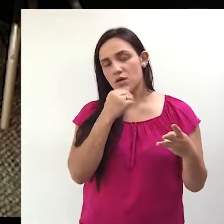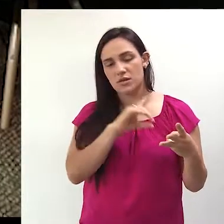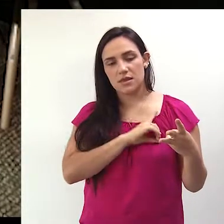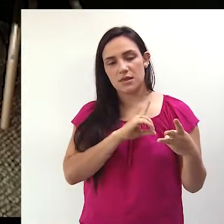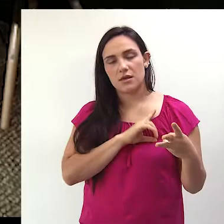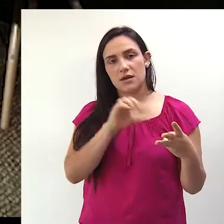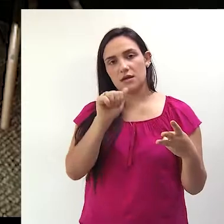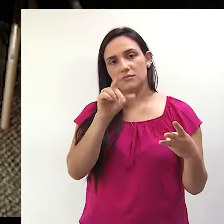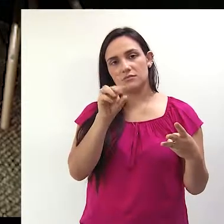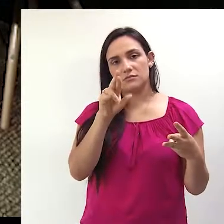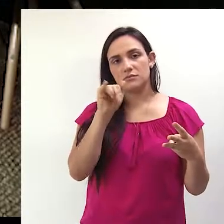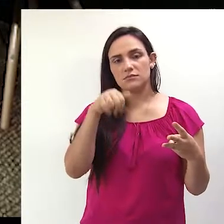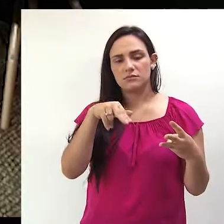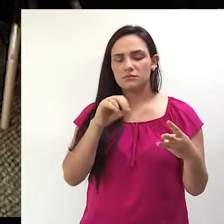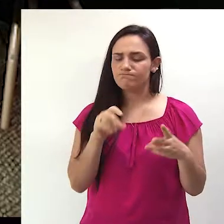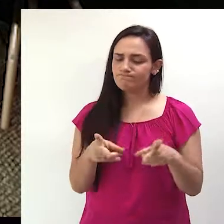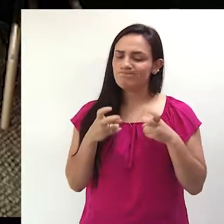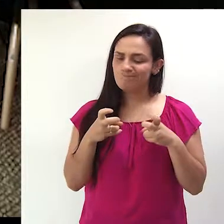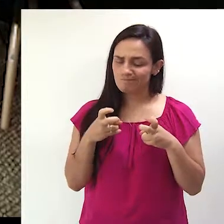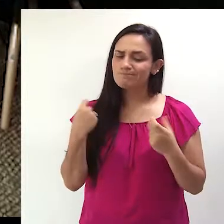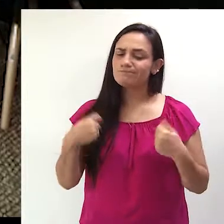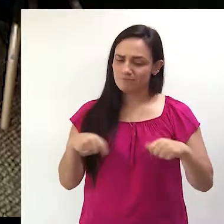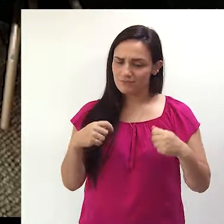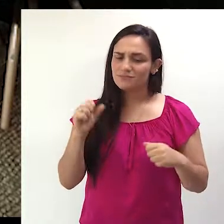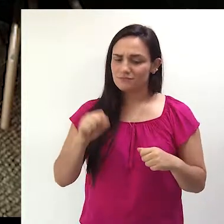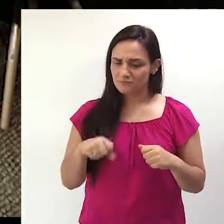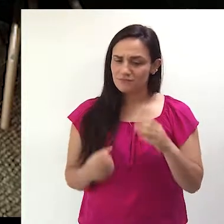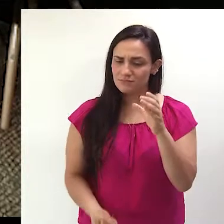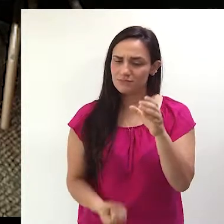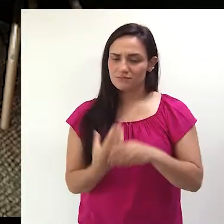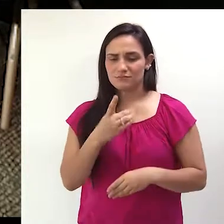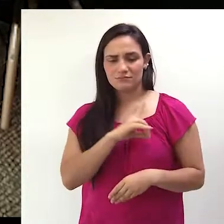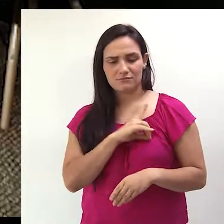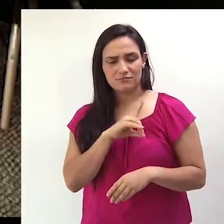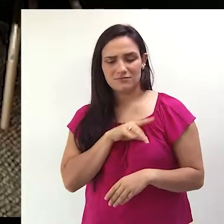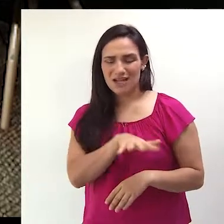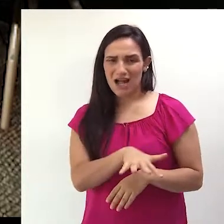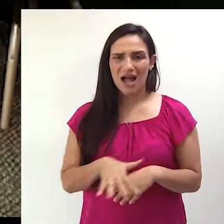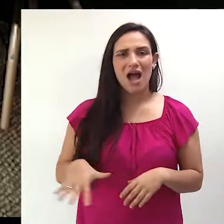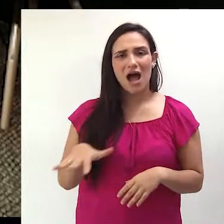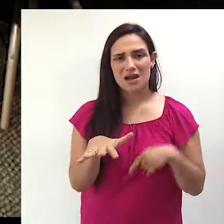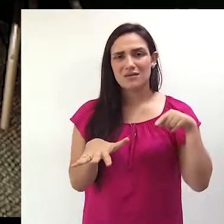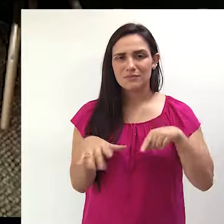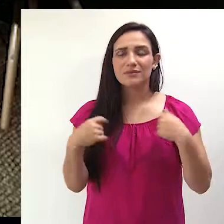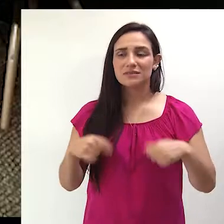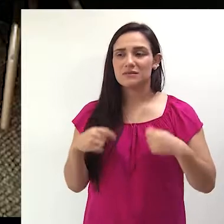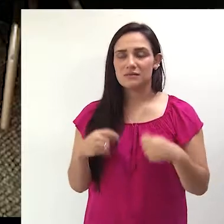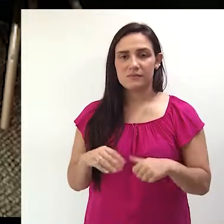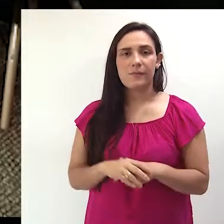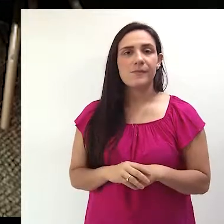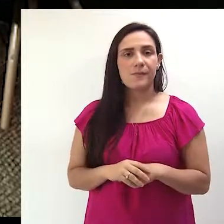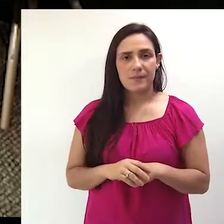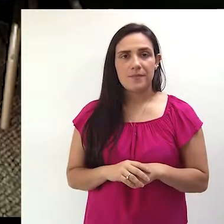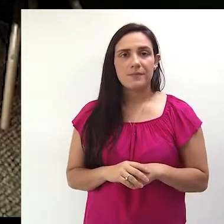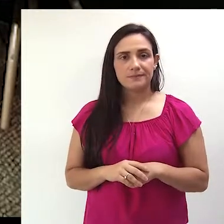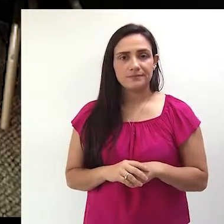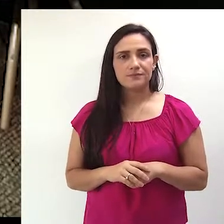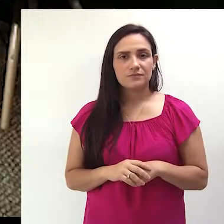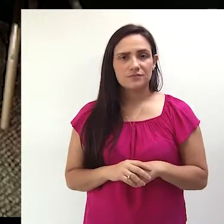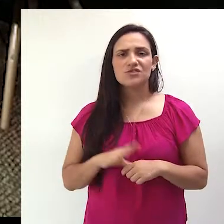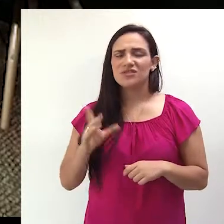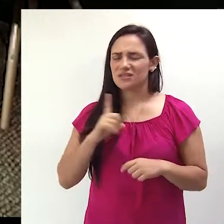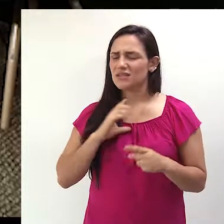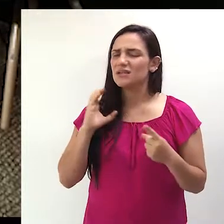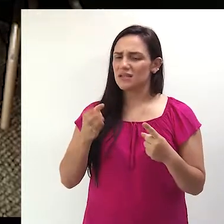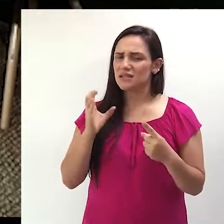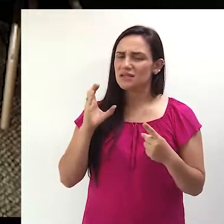essa sensibilidade de criar uma unidade especializada para atender a esse tipo de demanda que já vinha de longo tempo,